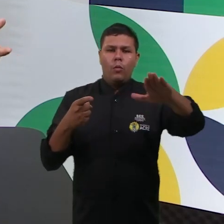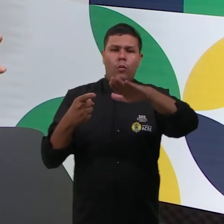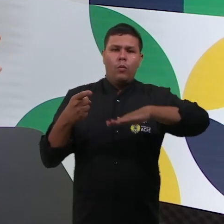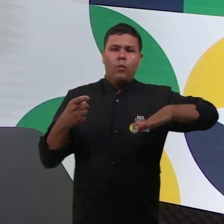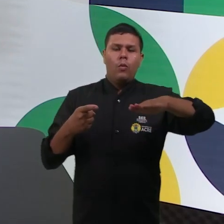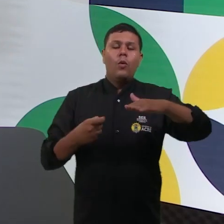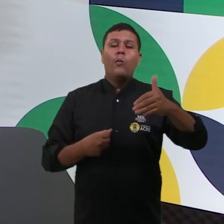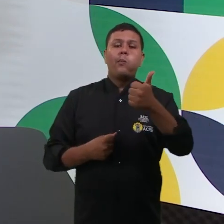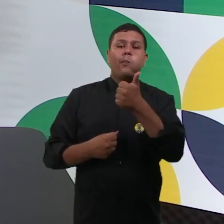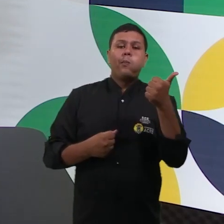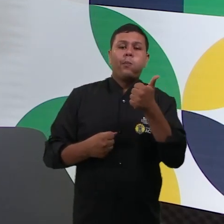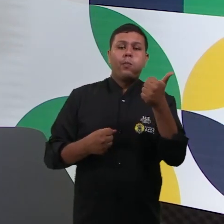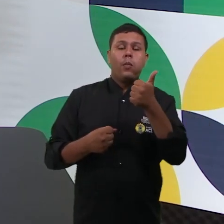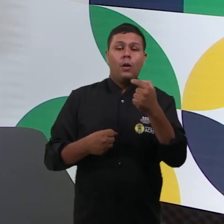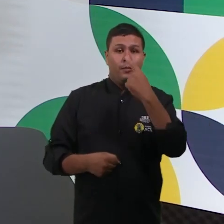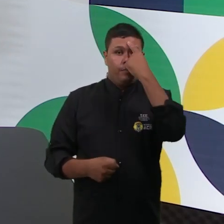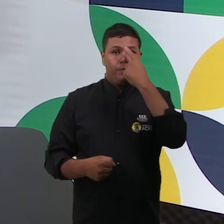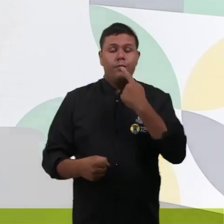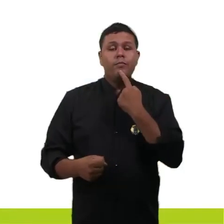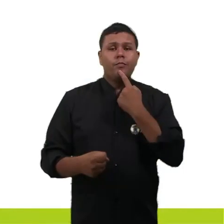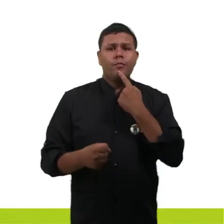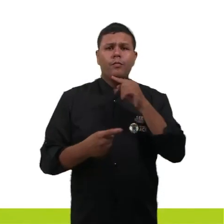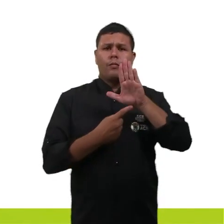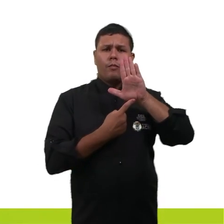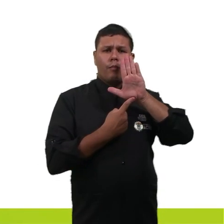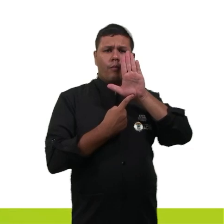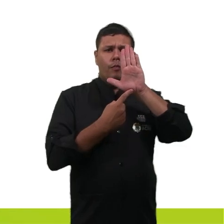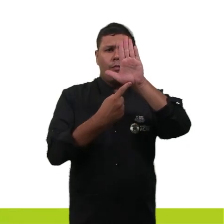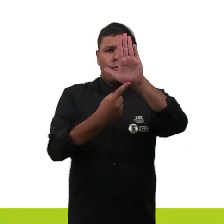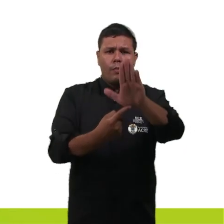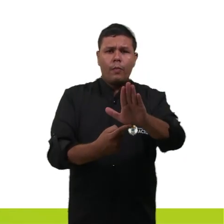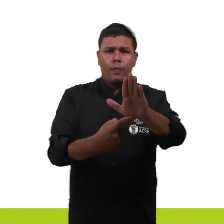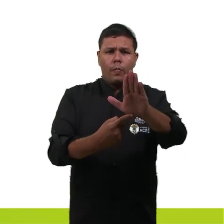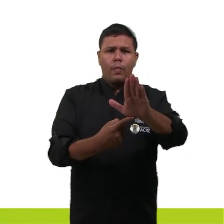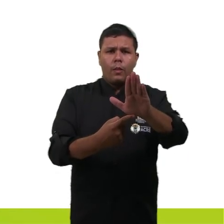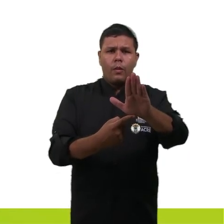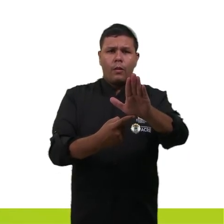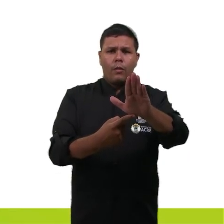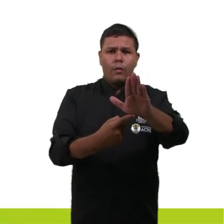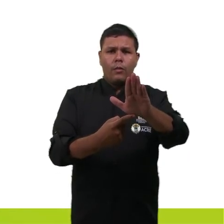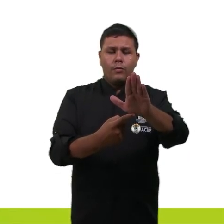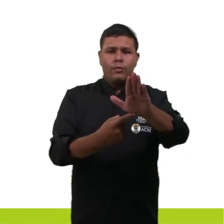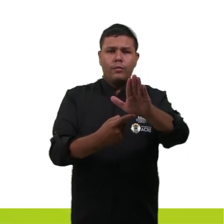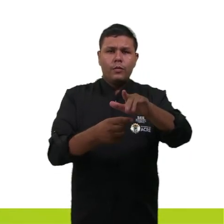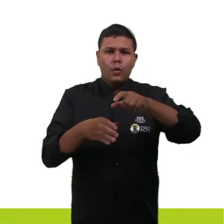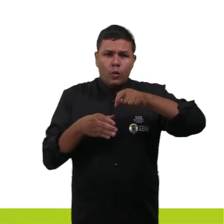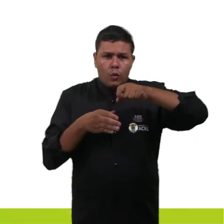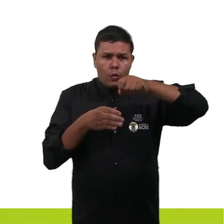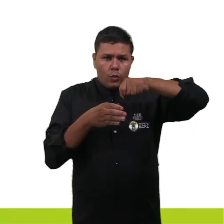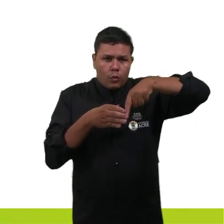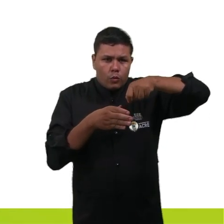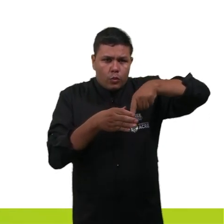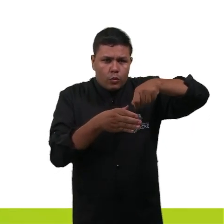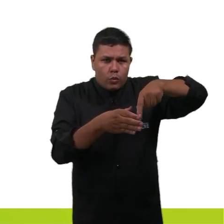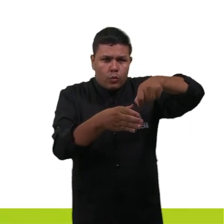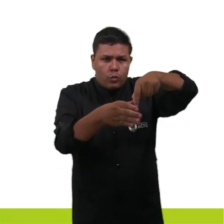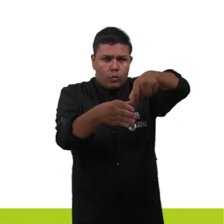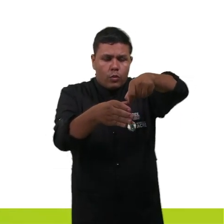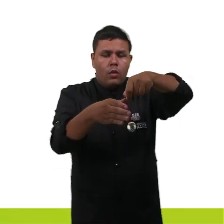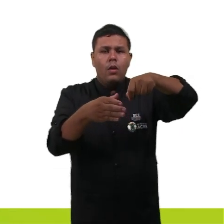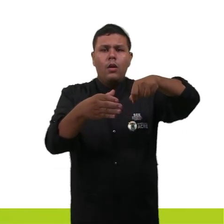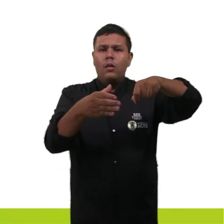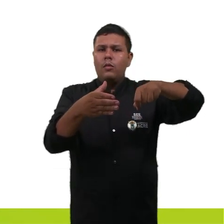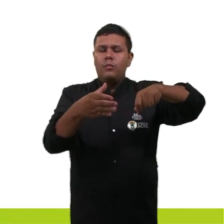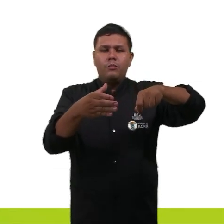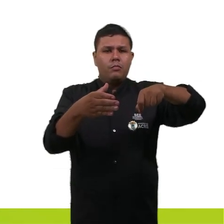imagem mostra dentro do setor primário aqui uma plantação. Olha que interessante. A gente tem aqui uma